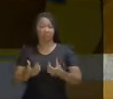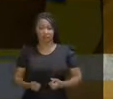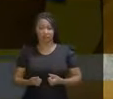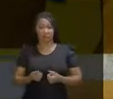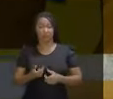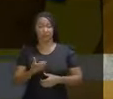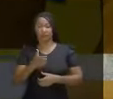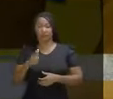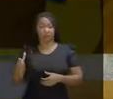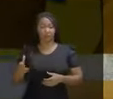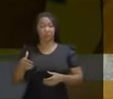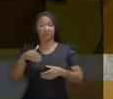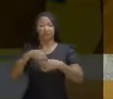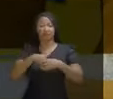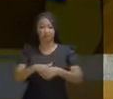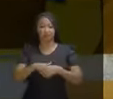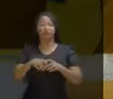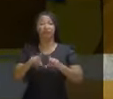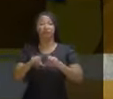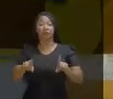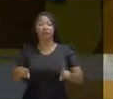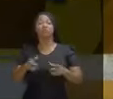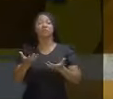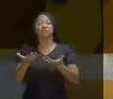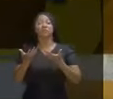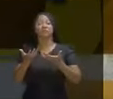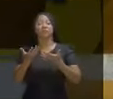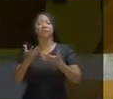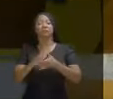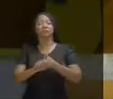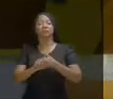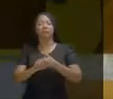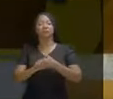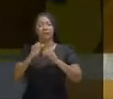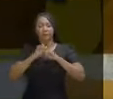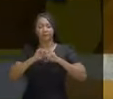não está aqui, mas eu quero deixar registrado o seguinte.